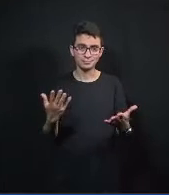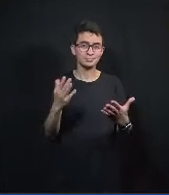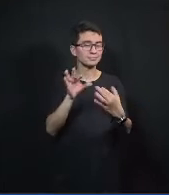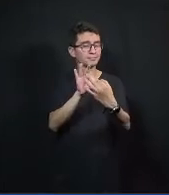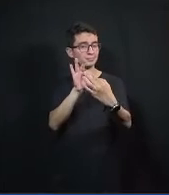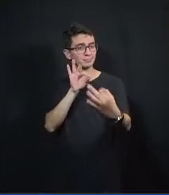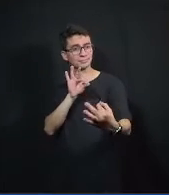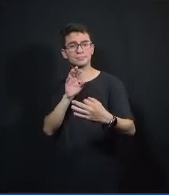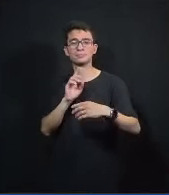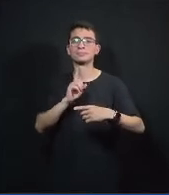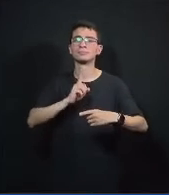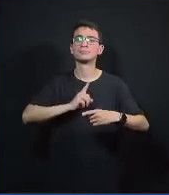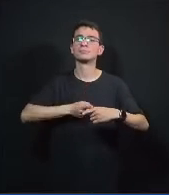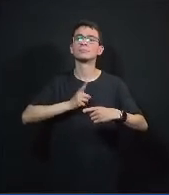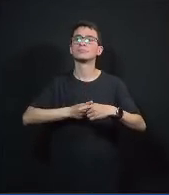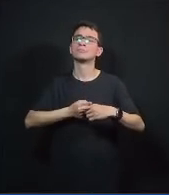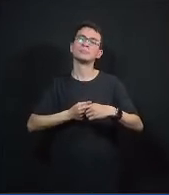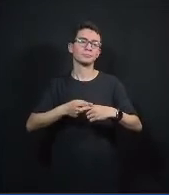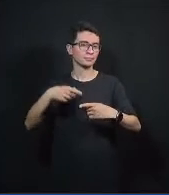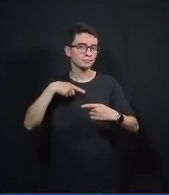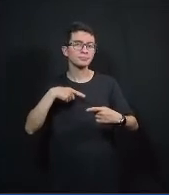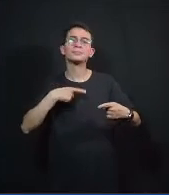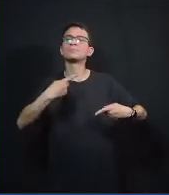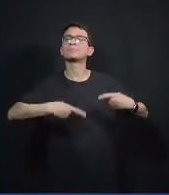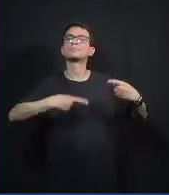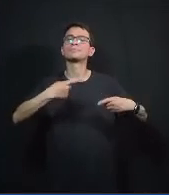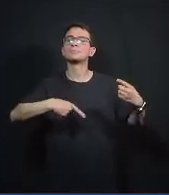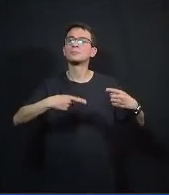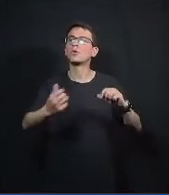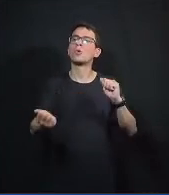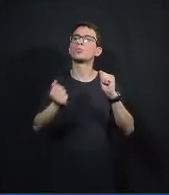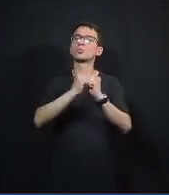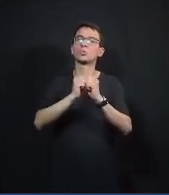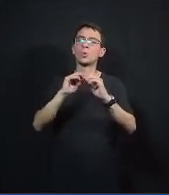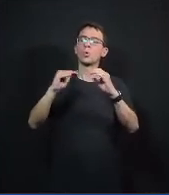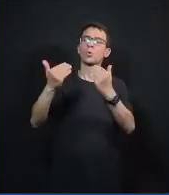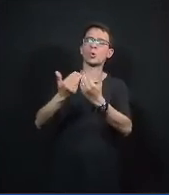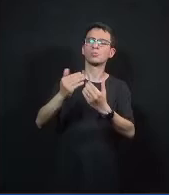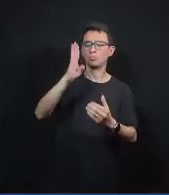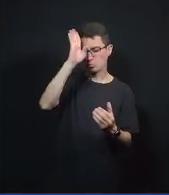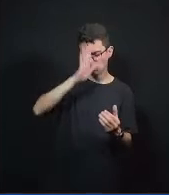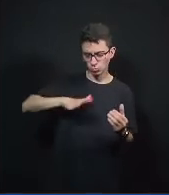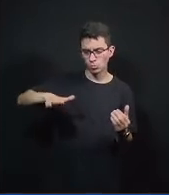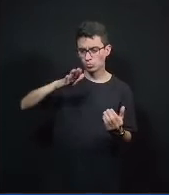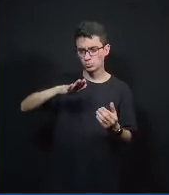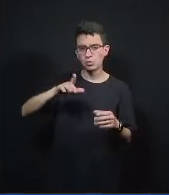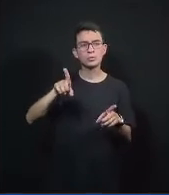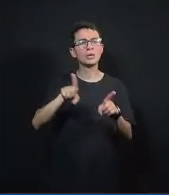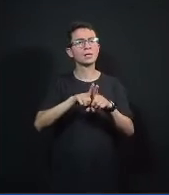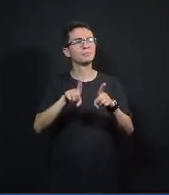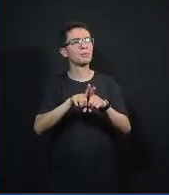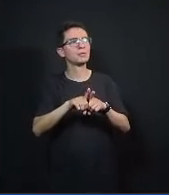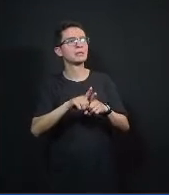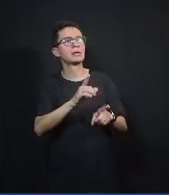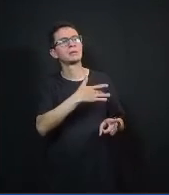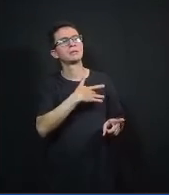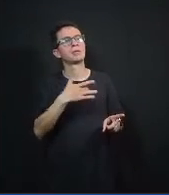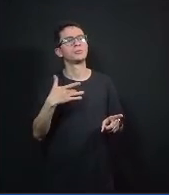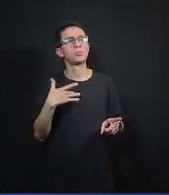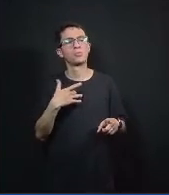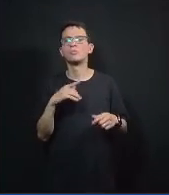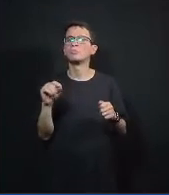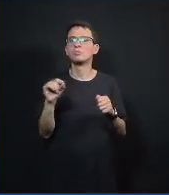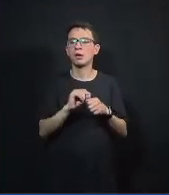Eleitoral encabeçou o debate entre o Congresso Nacional e as autoridades de saúde sobre a viabilidade de serem realizadas as